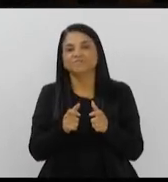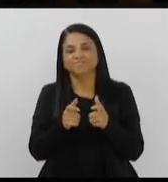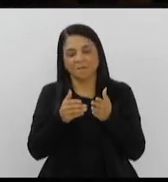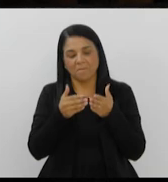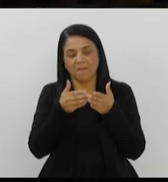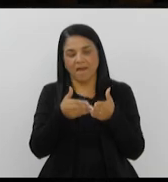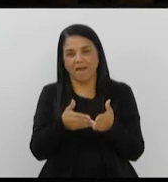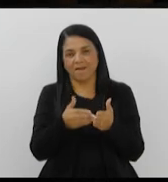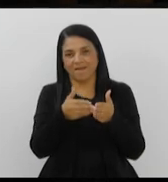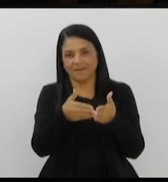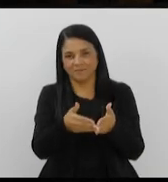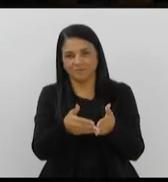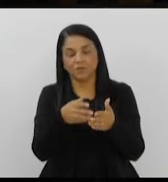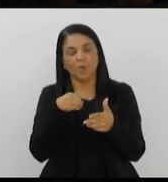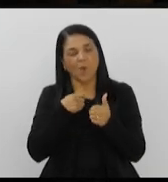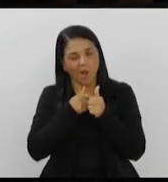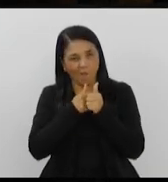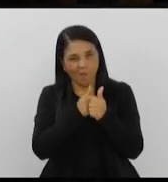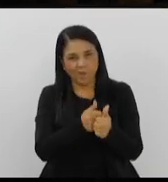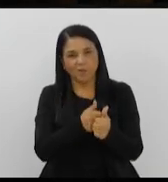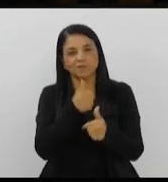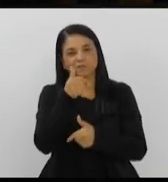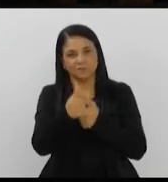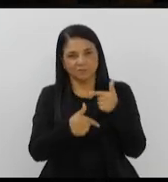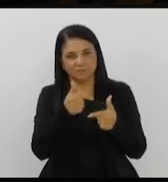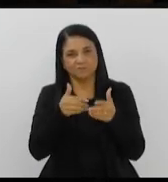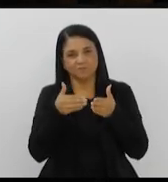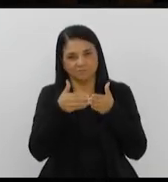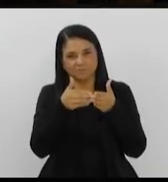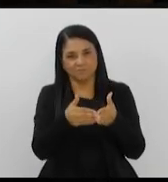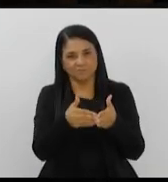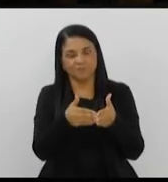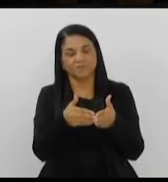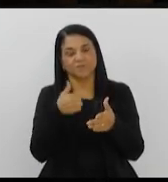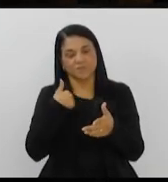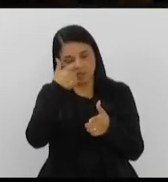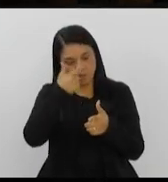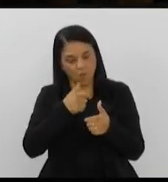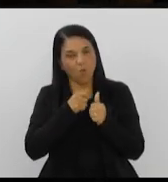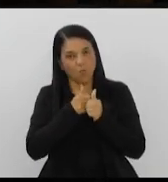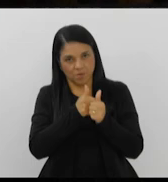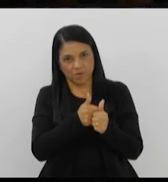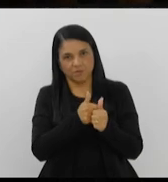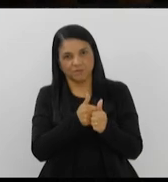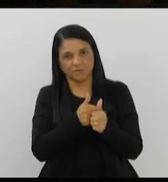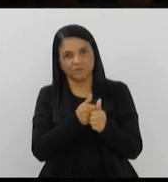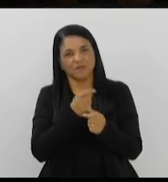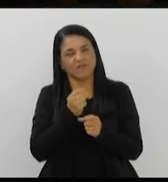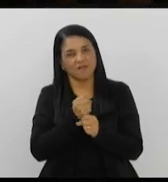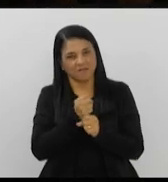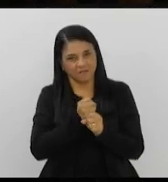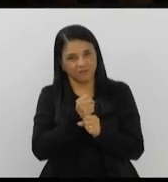serviço de barcas desse Estado há muito tempo. Sou autor da Lei